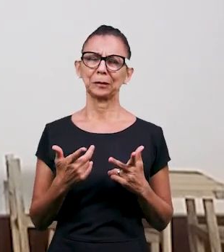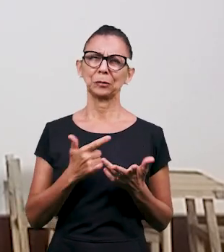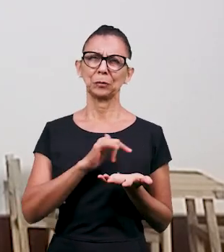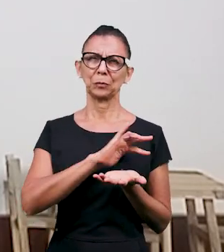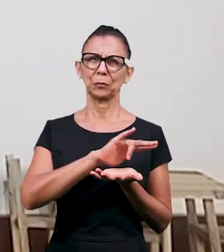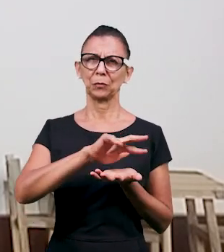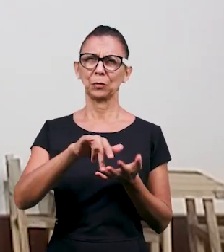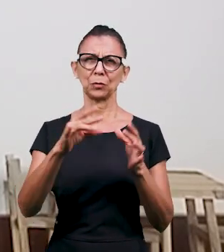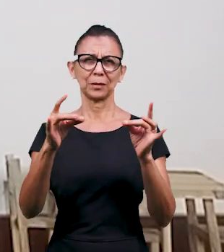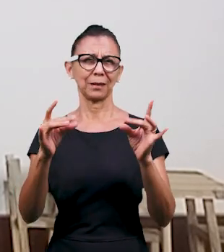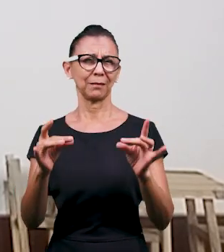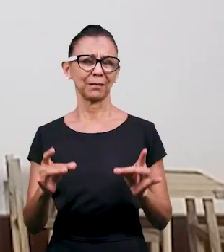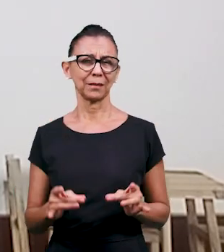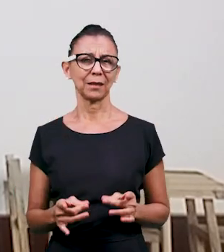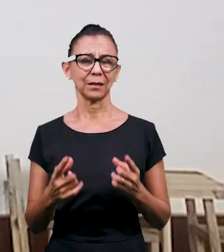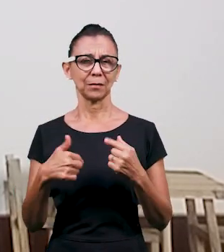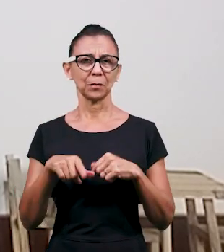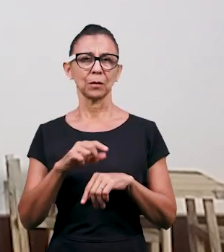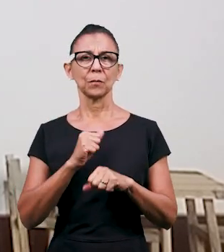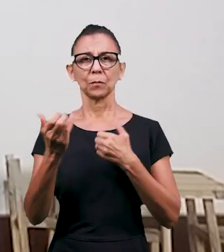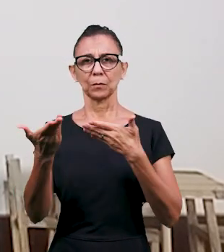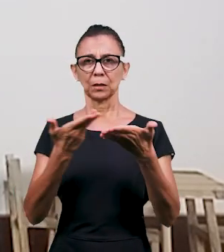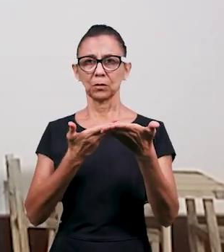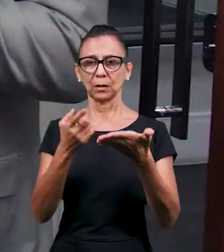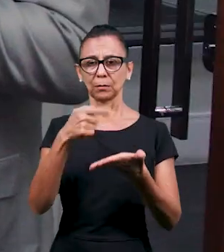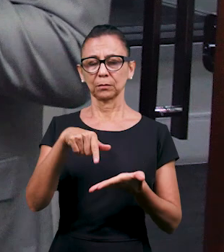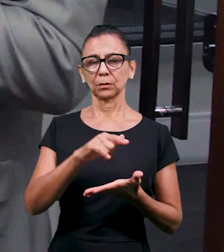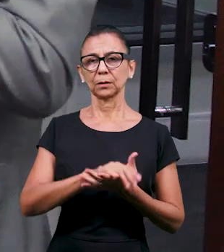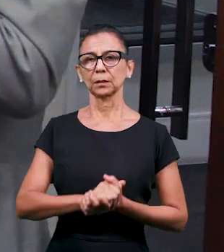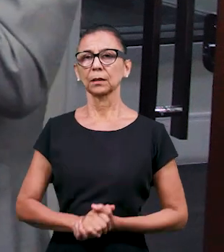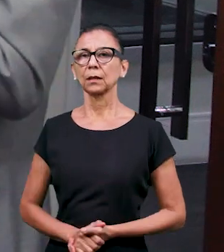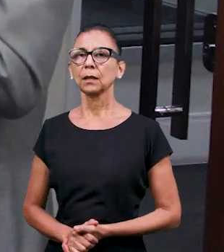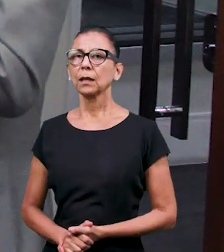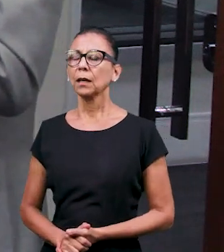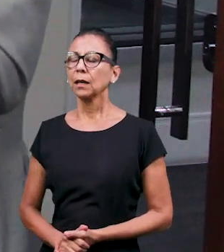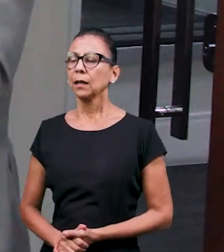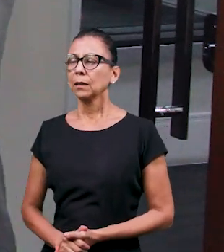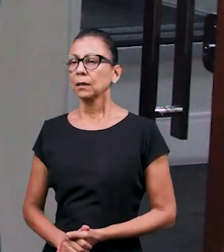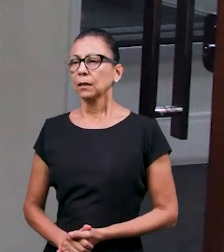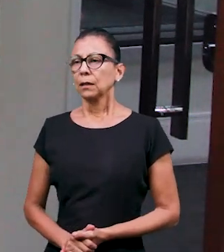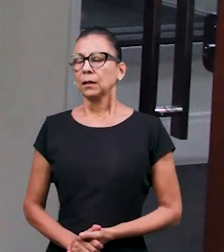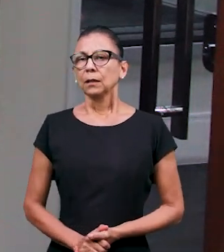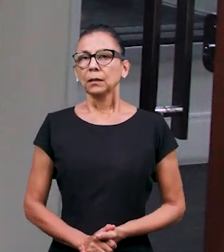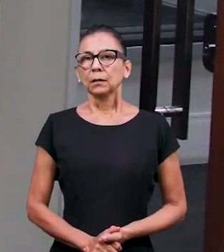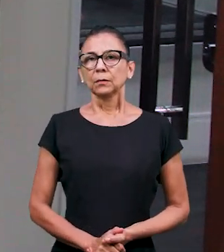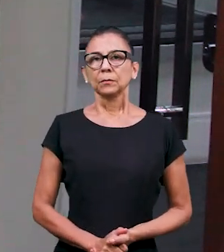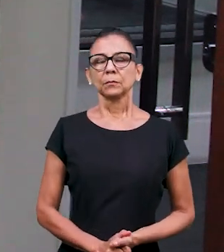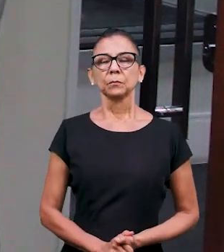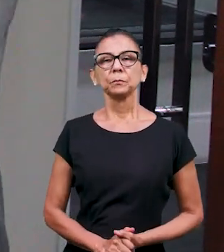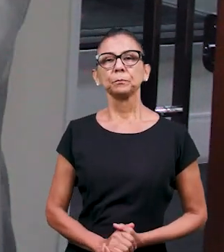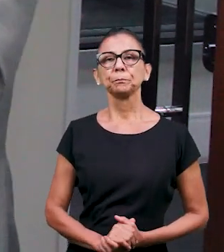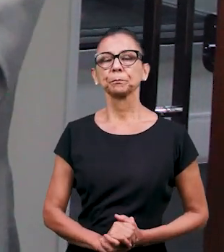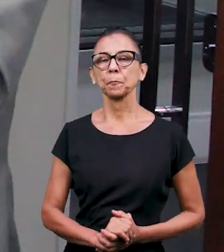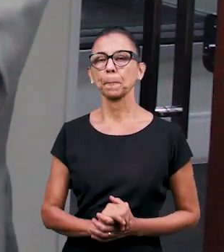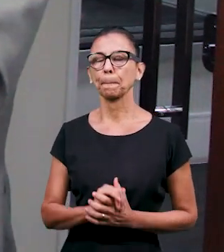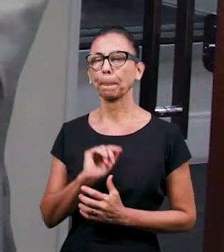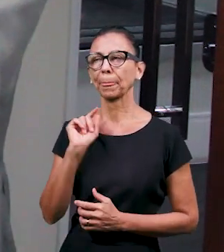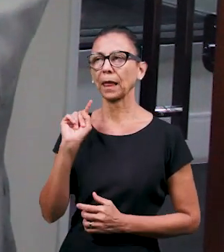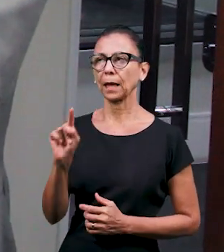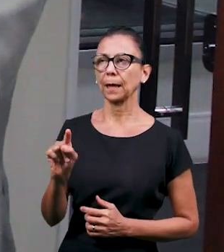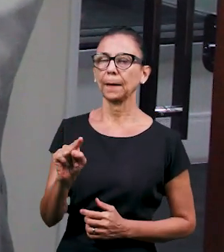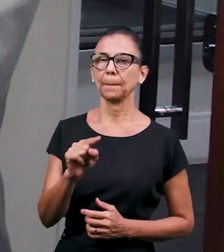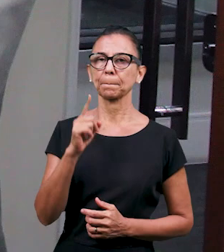aprender para poder compartilhar com os irmãos também futuramente. Elaine, e como é a participação